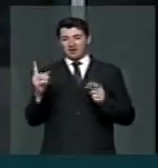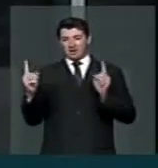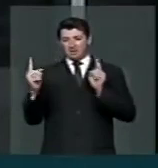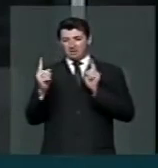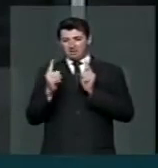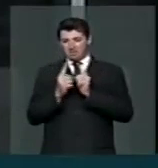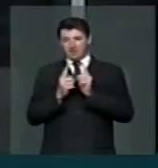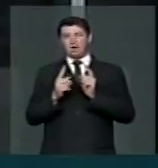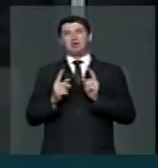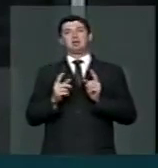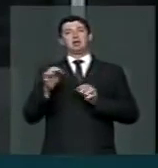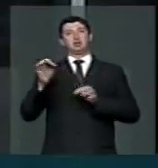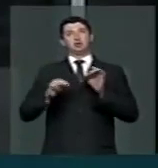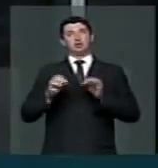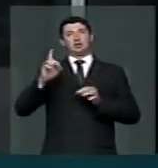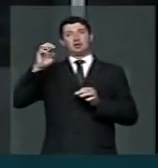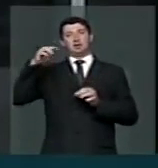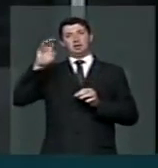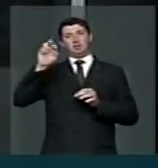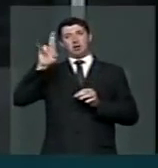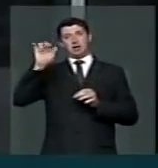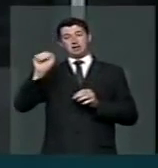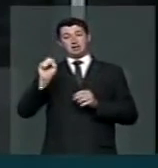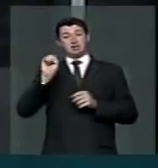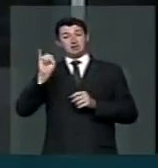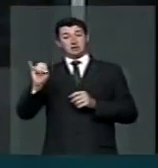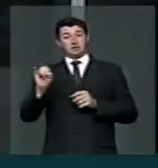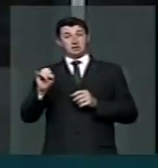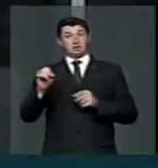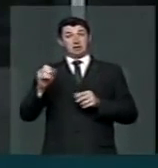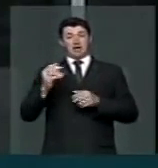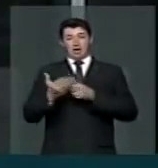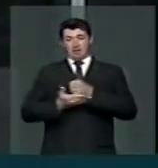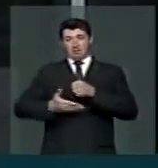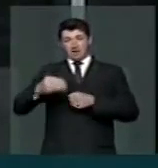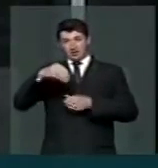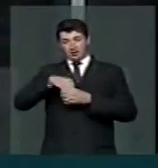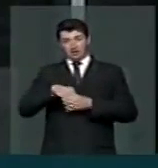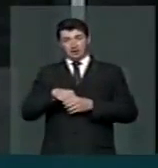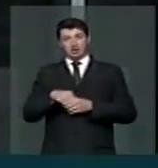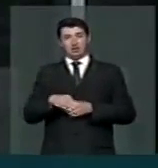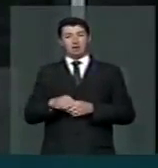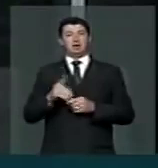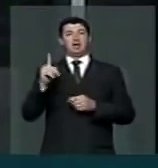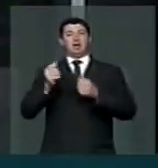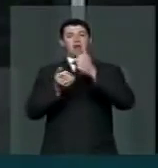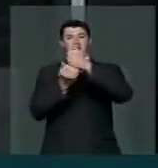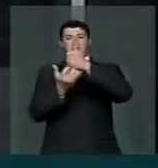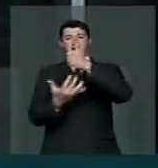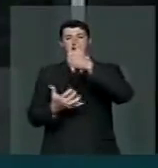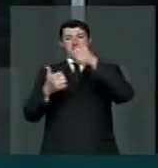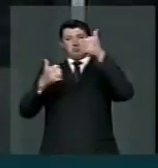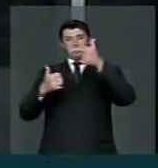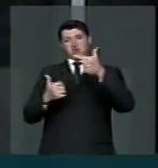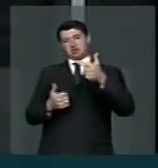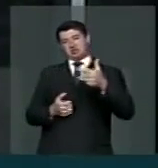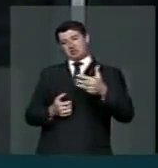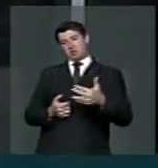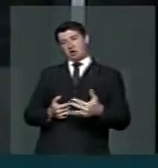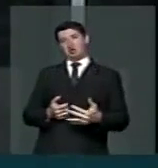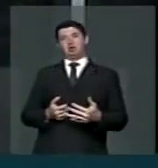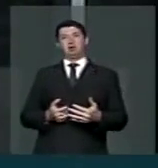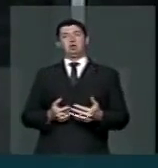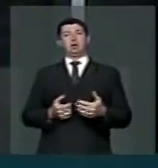aproximação do judiciário da democracia quando sua estrutura interna é totalmente hierarquizada, uma vez que